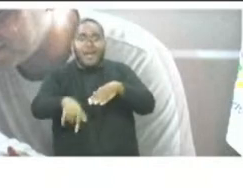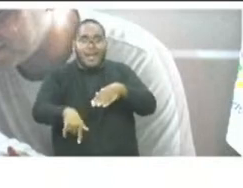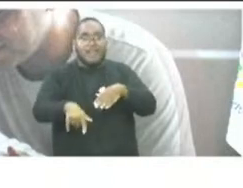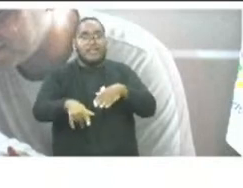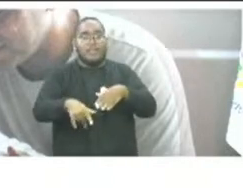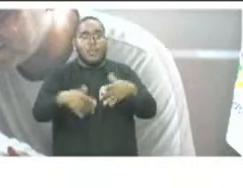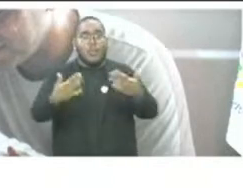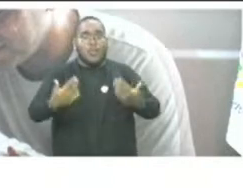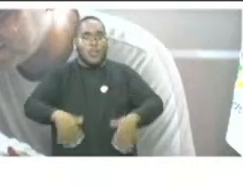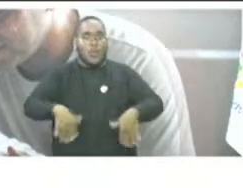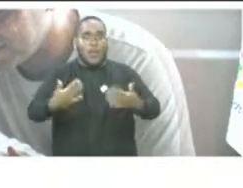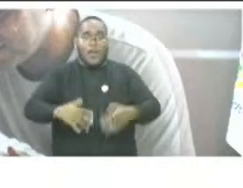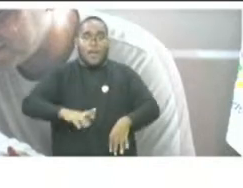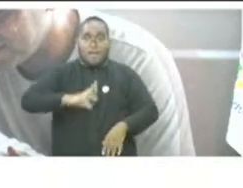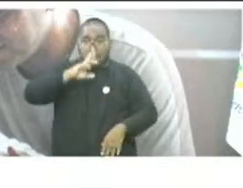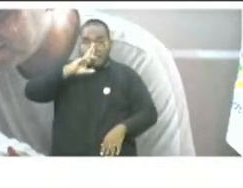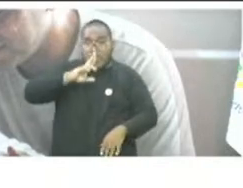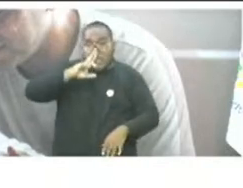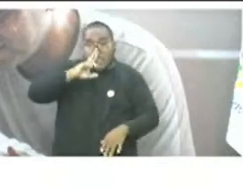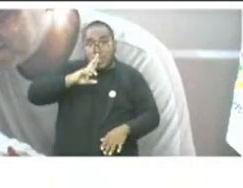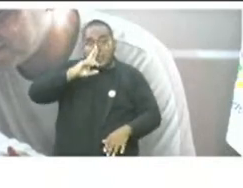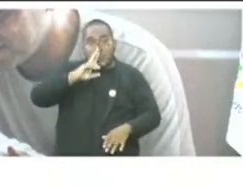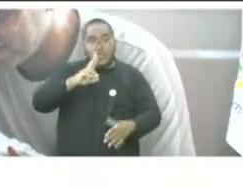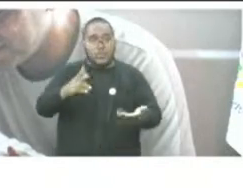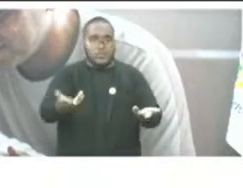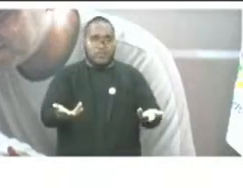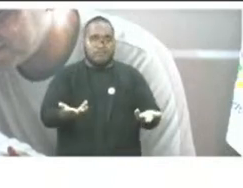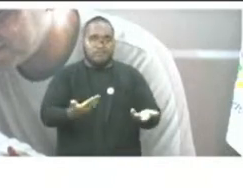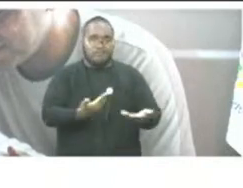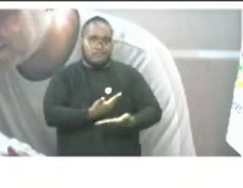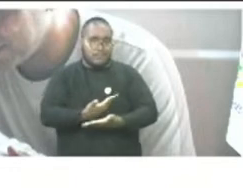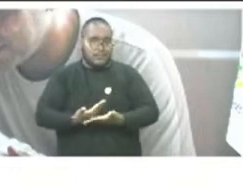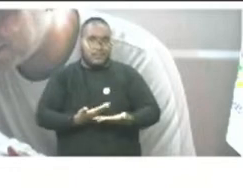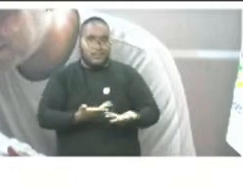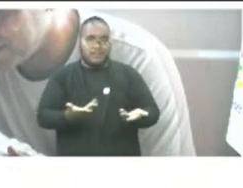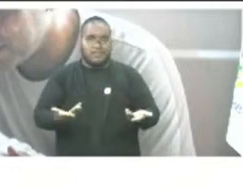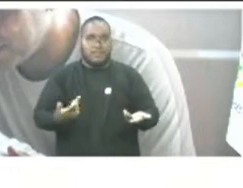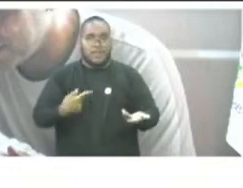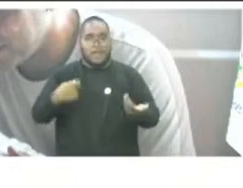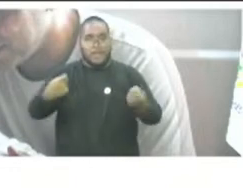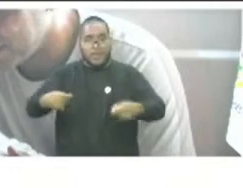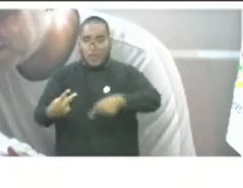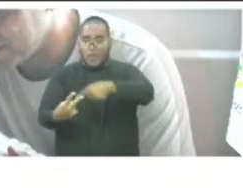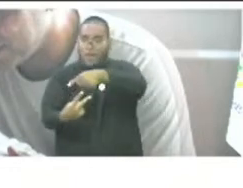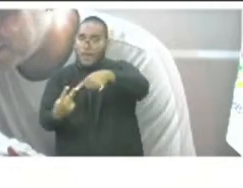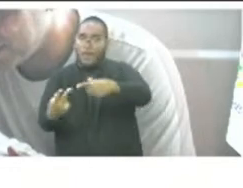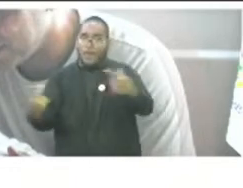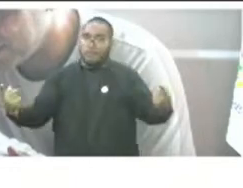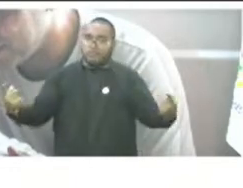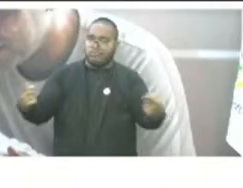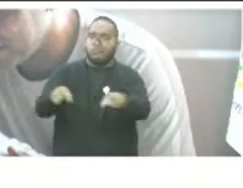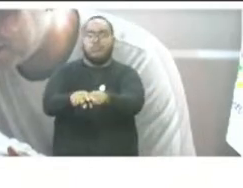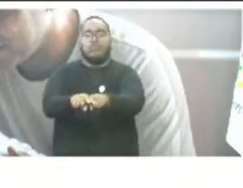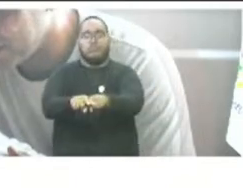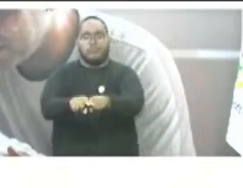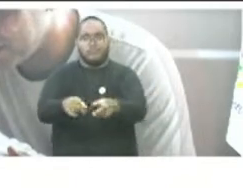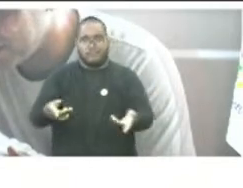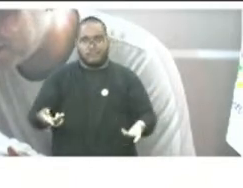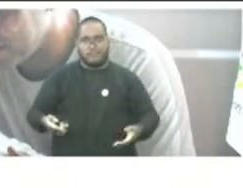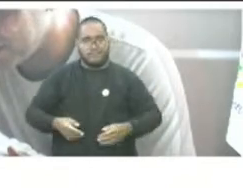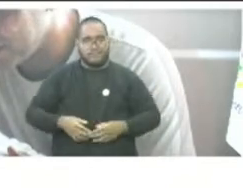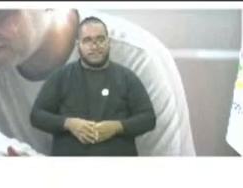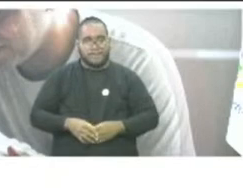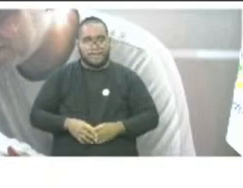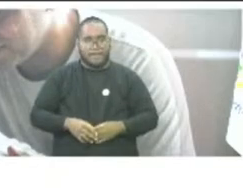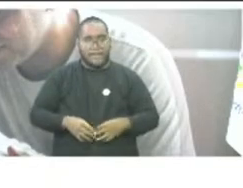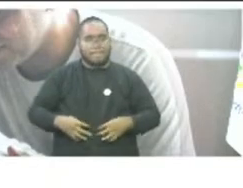clínica do recém-nascido. Então, a gente precisa caminhar com as duas coisas na nossa mente. Então, o